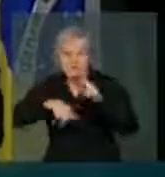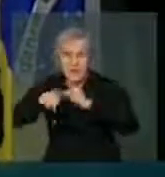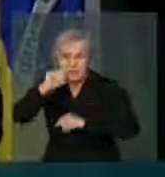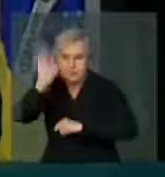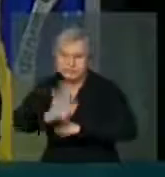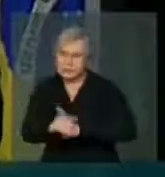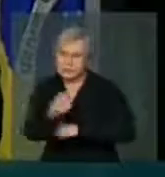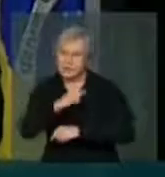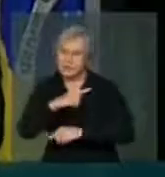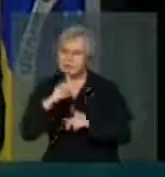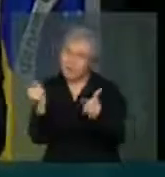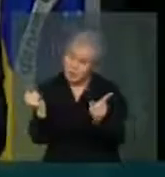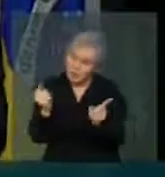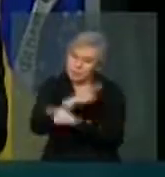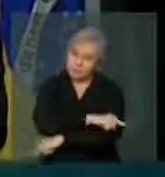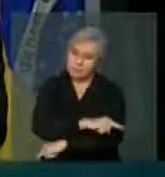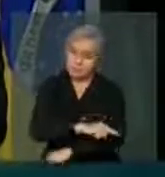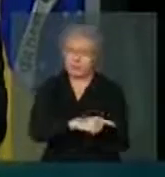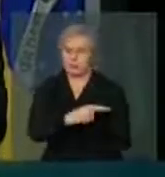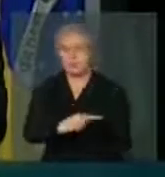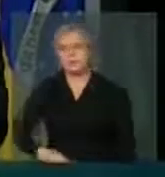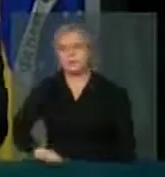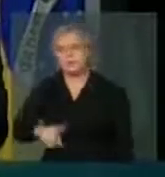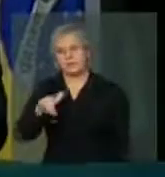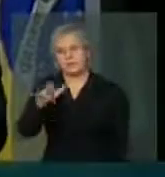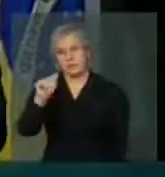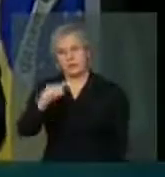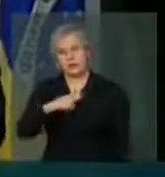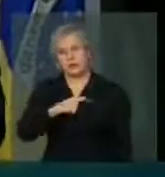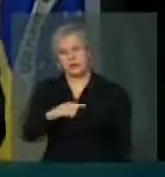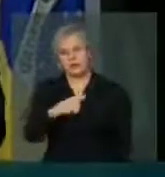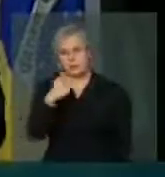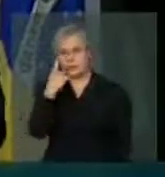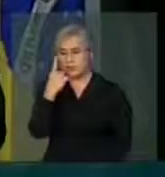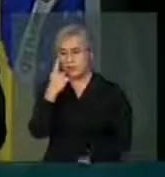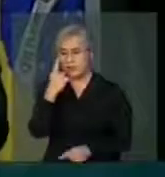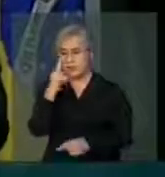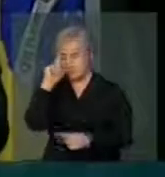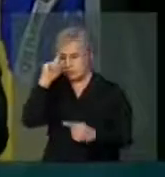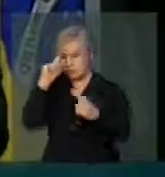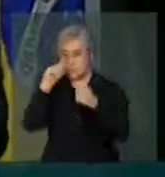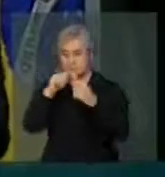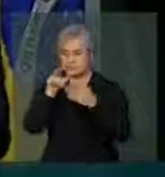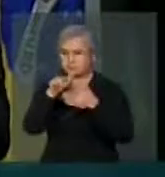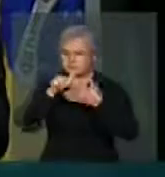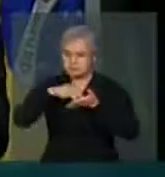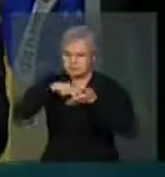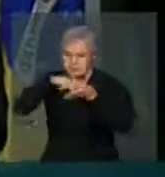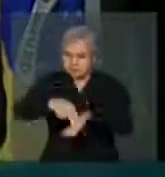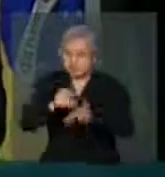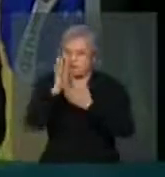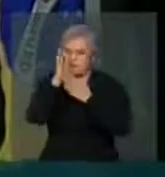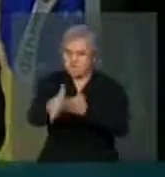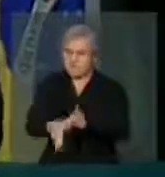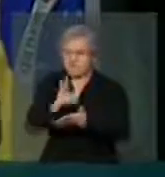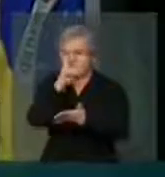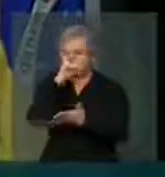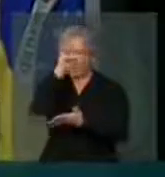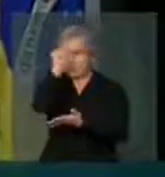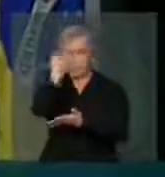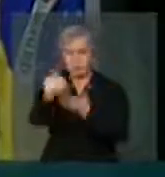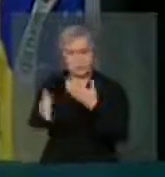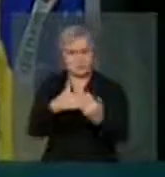projeto, muito bem formatado, o de se perpetuar no poder a qualquer custo. Por